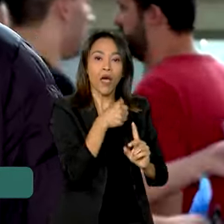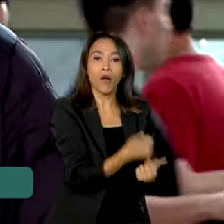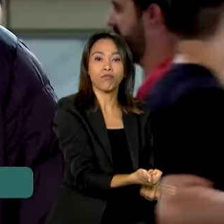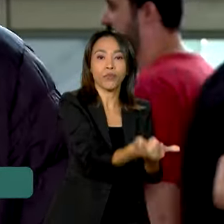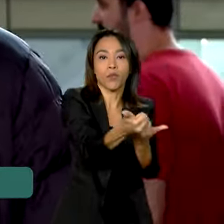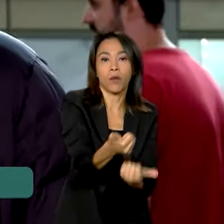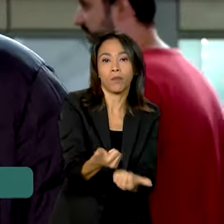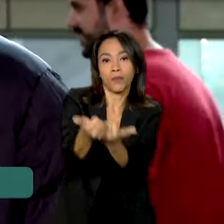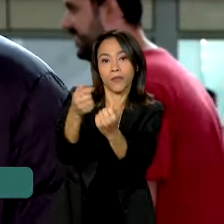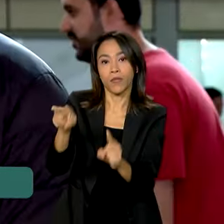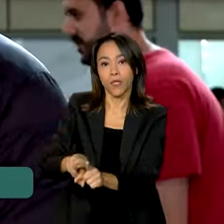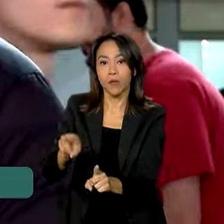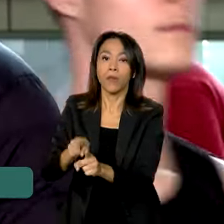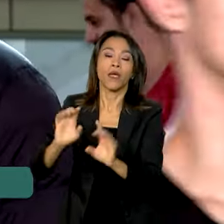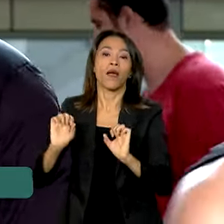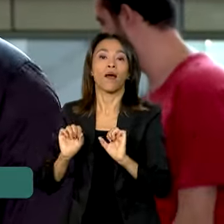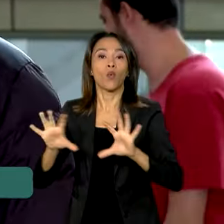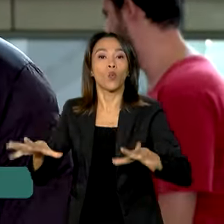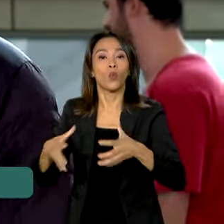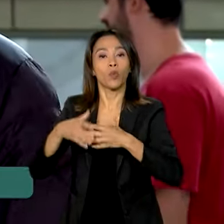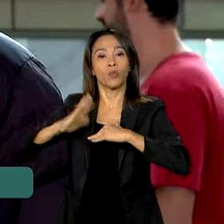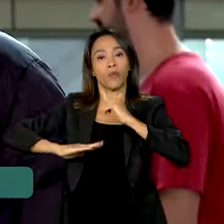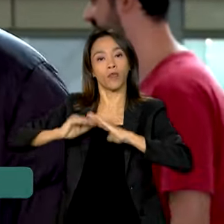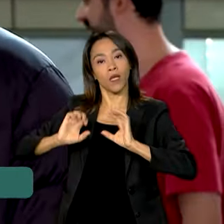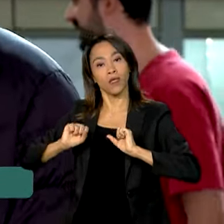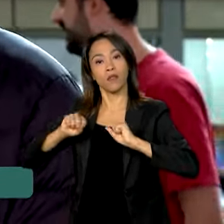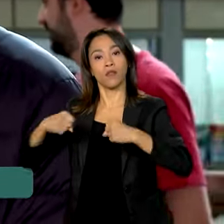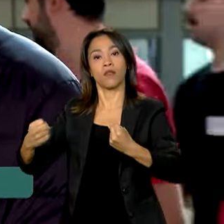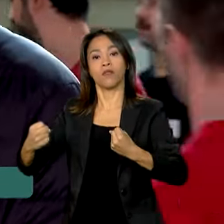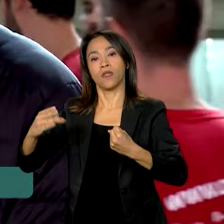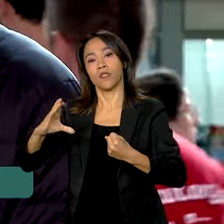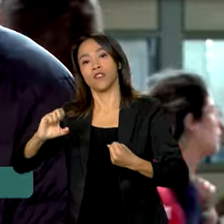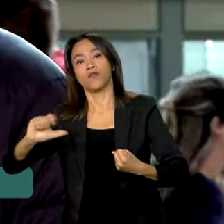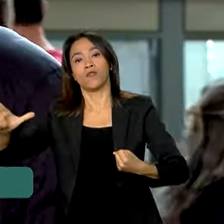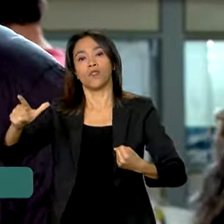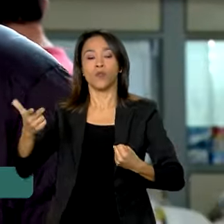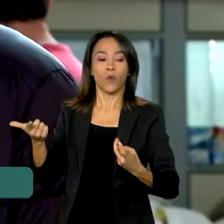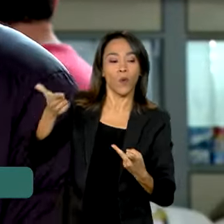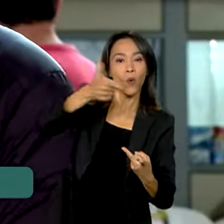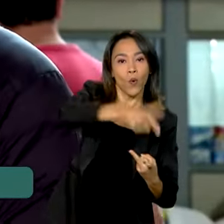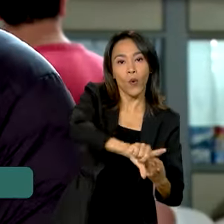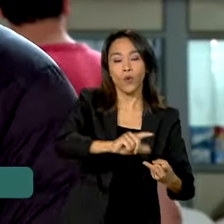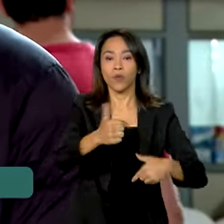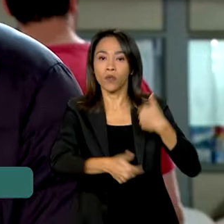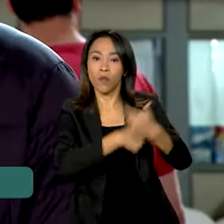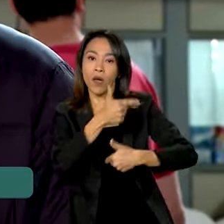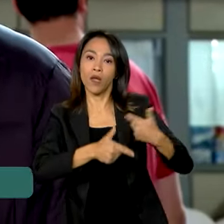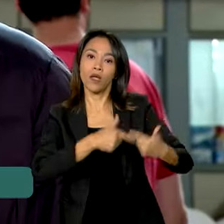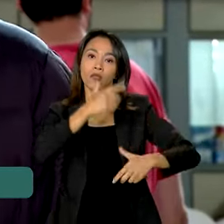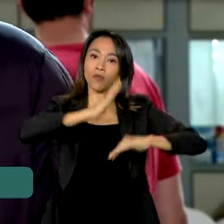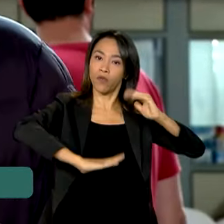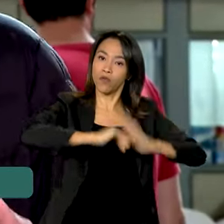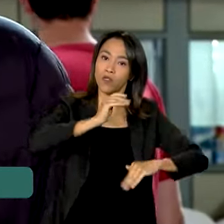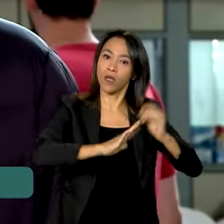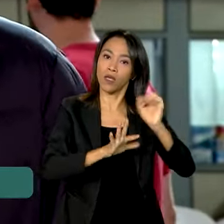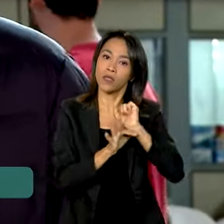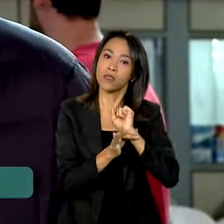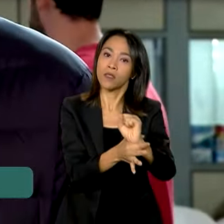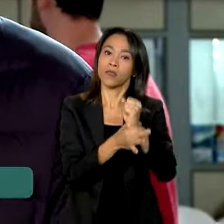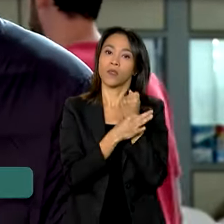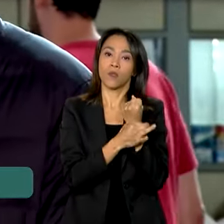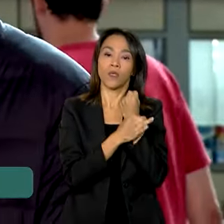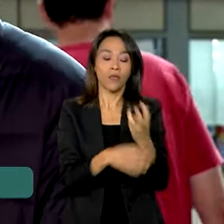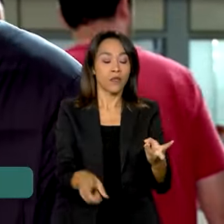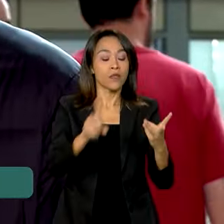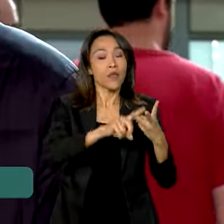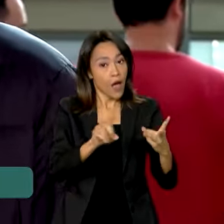a Defesa Civil aqui que está atuando, assim como também as forças de segurança. Também nós garantimos comunicação